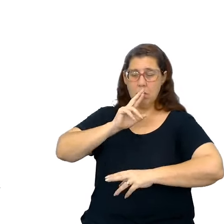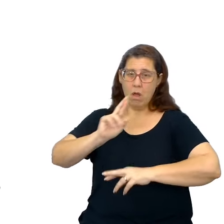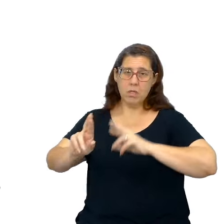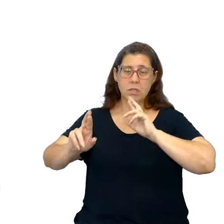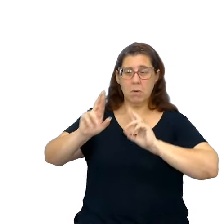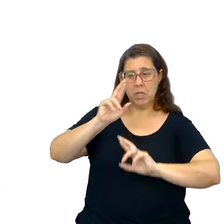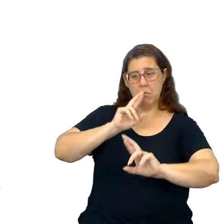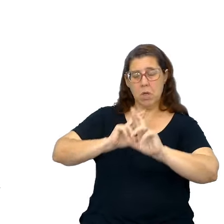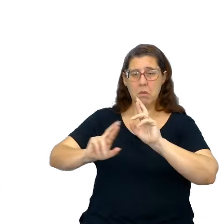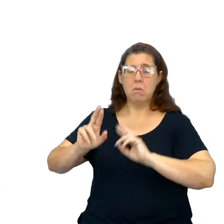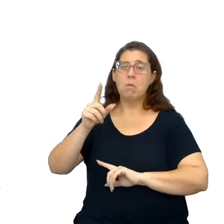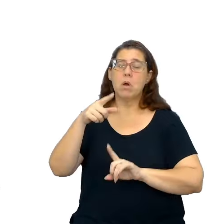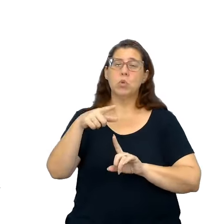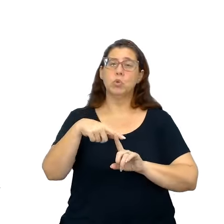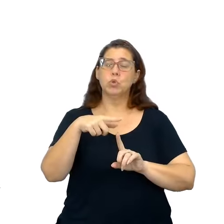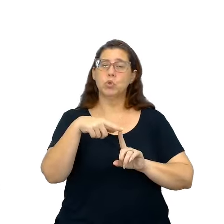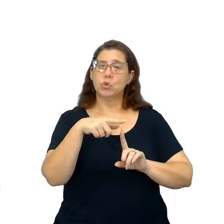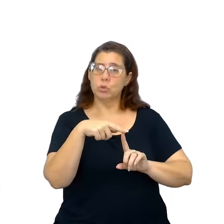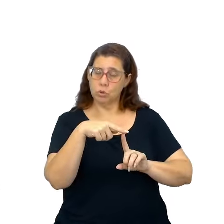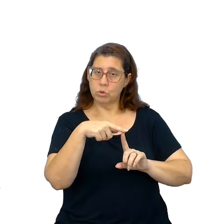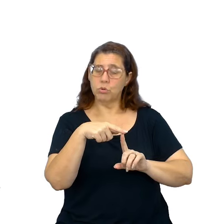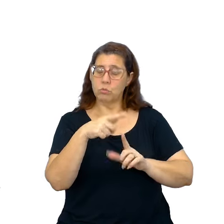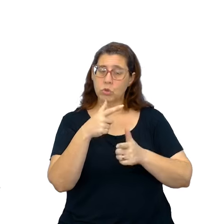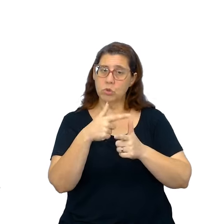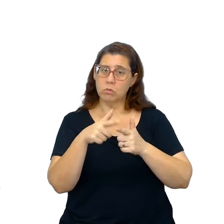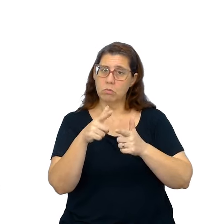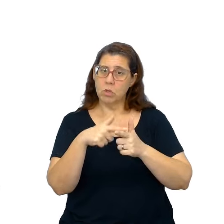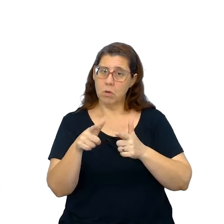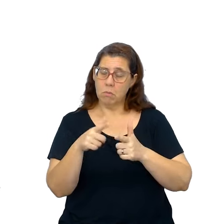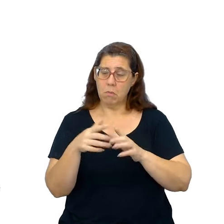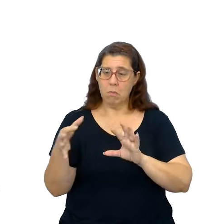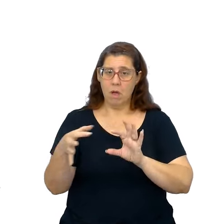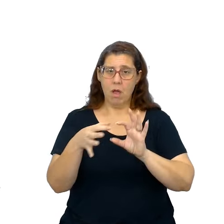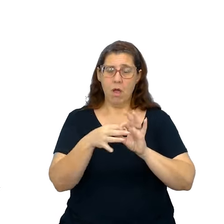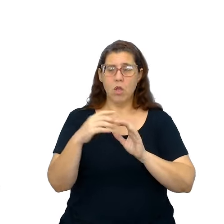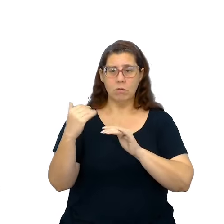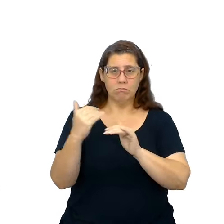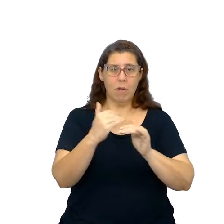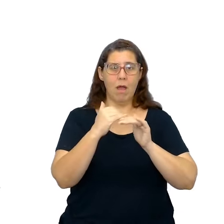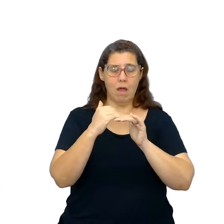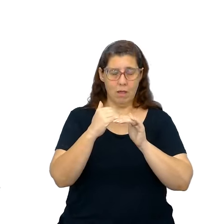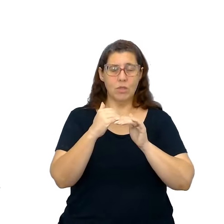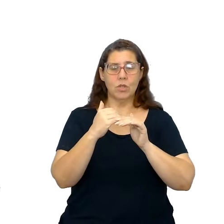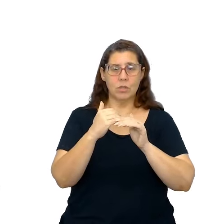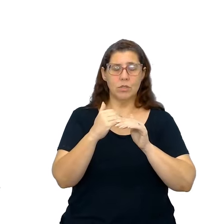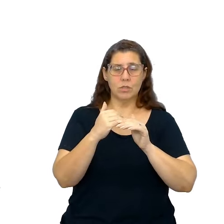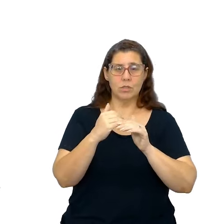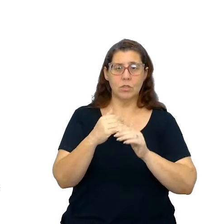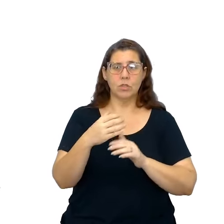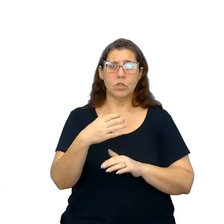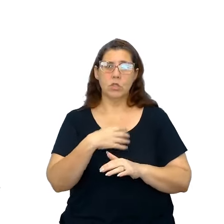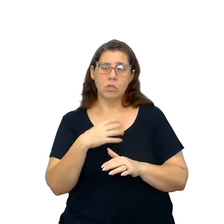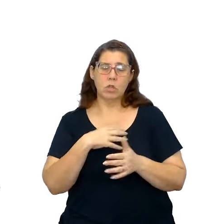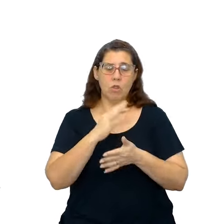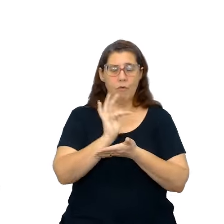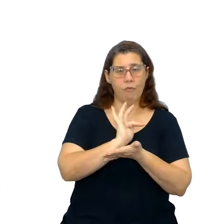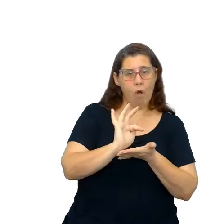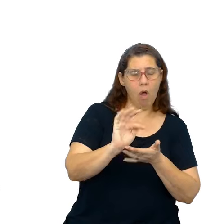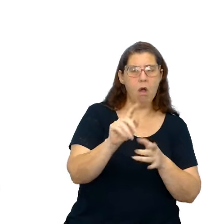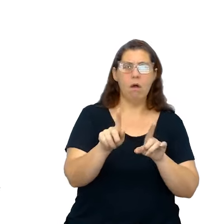resolução para um tipo de problema associado, a gente padroniza por meio das fórmulas, por